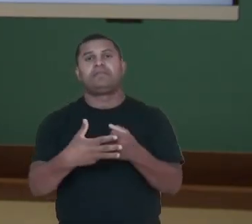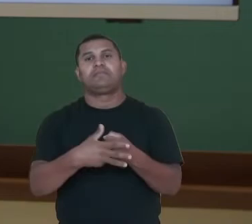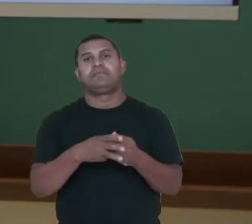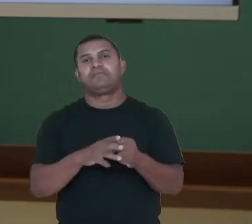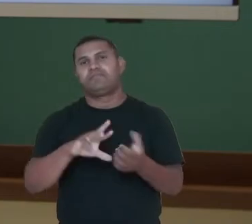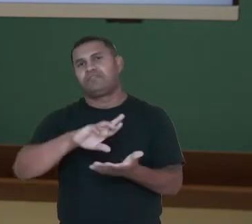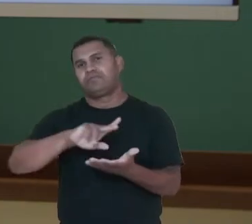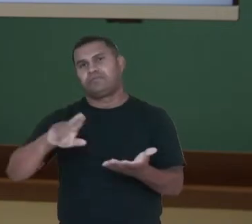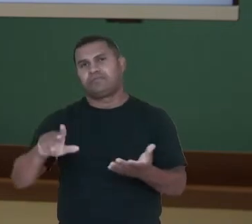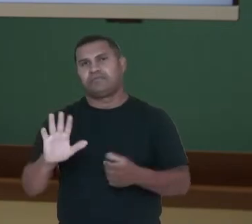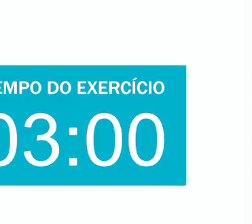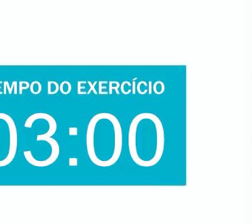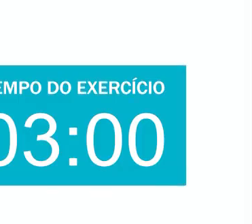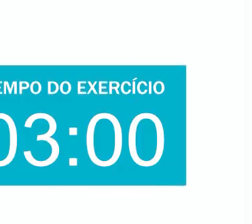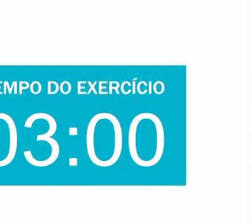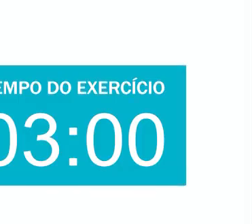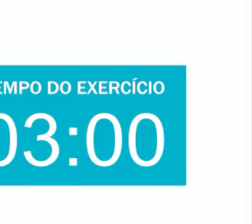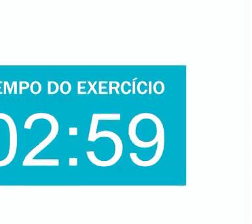resposta.